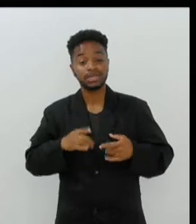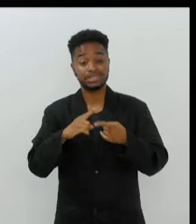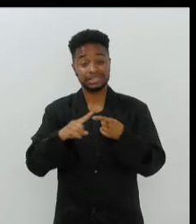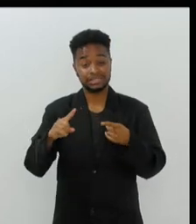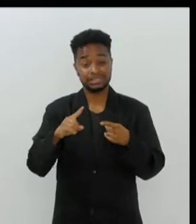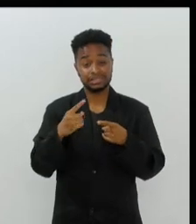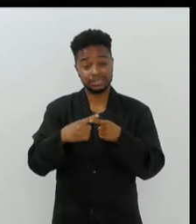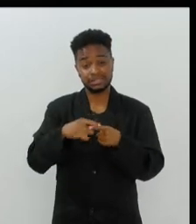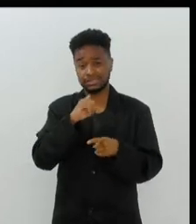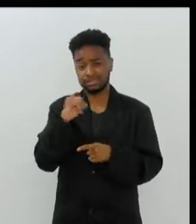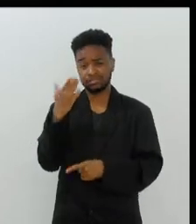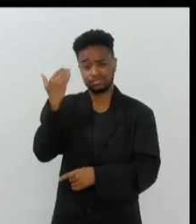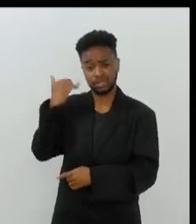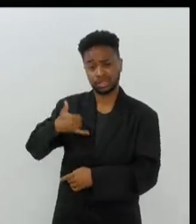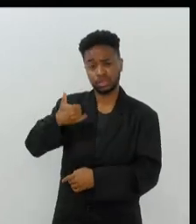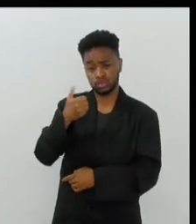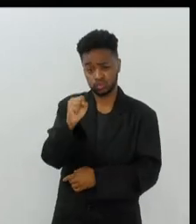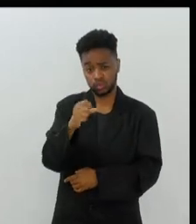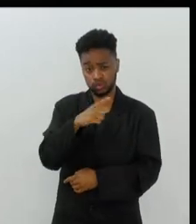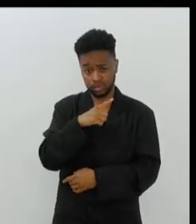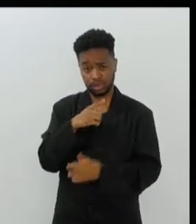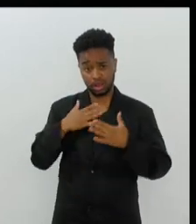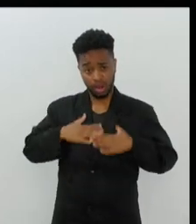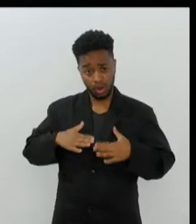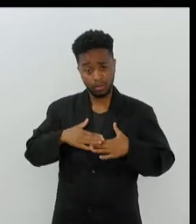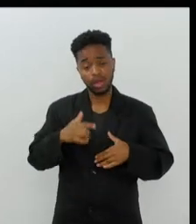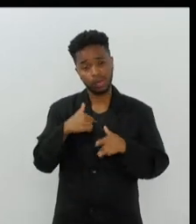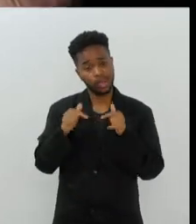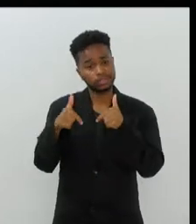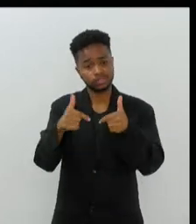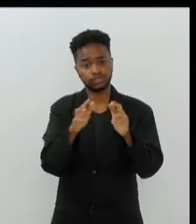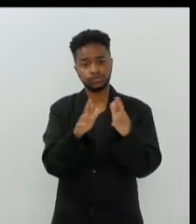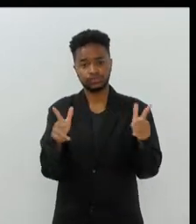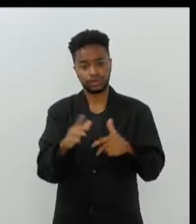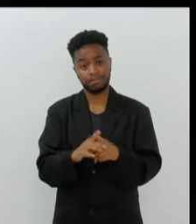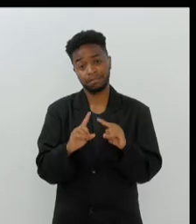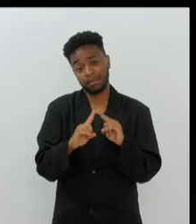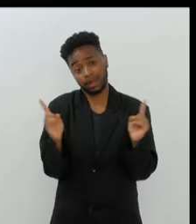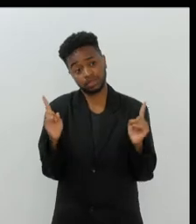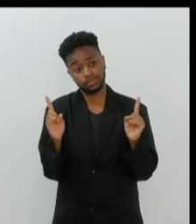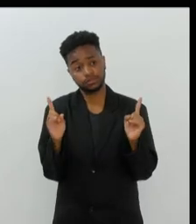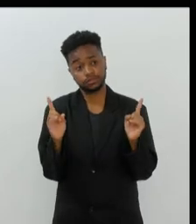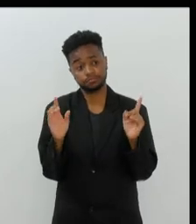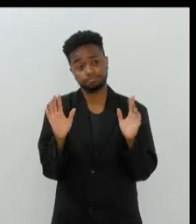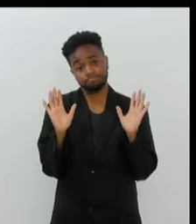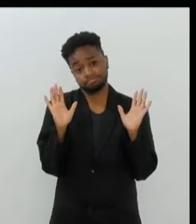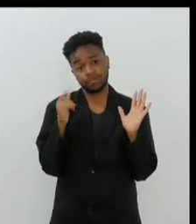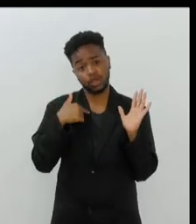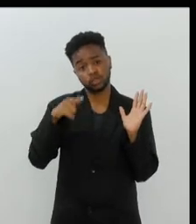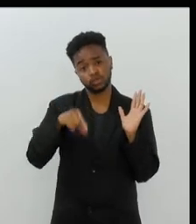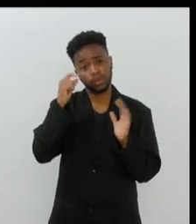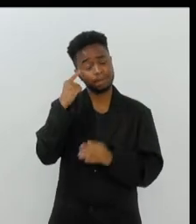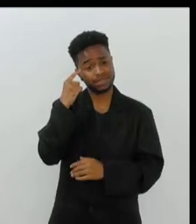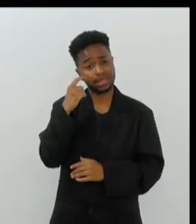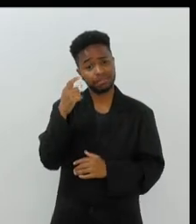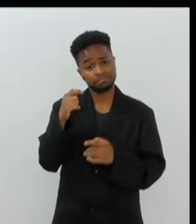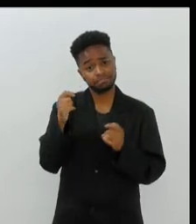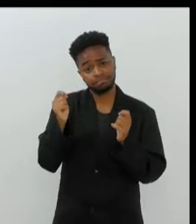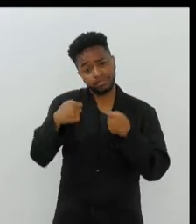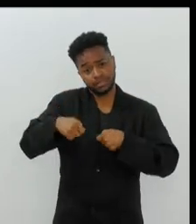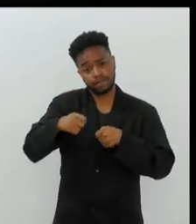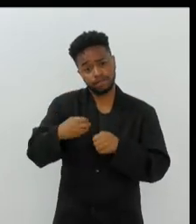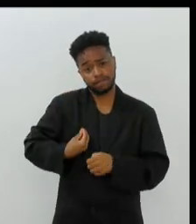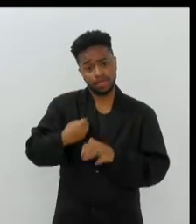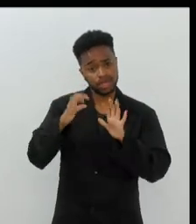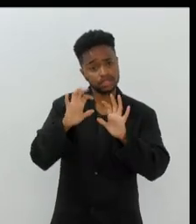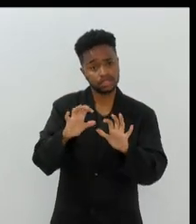serenidade. Que se eu tivesse com 18 anos, teria feito algumas coisas diferentes. Mas prefiro